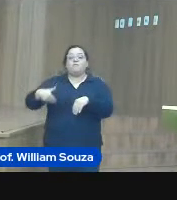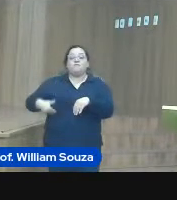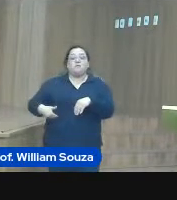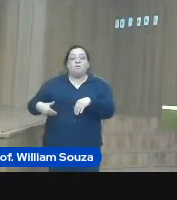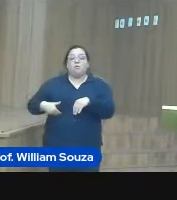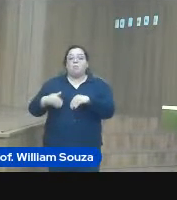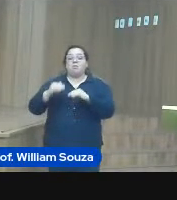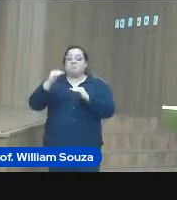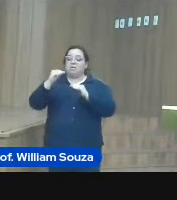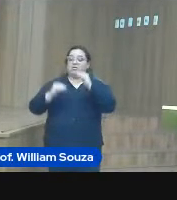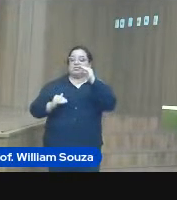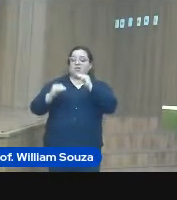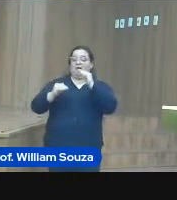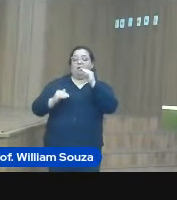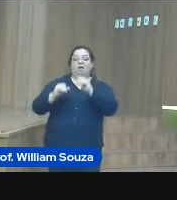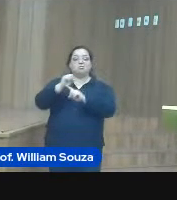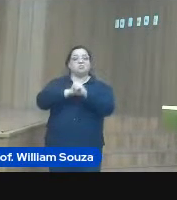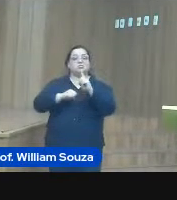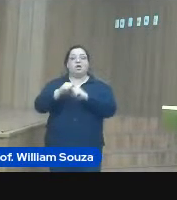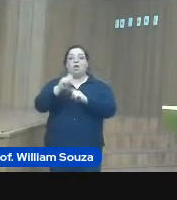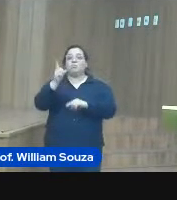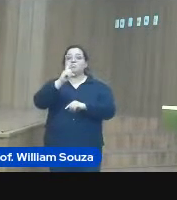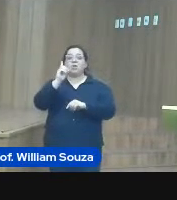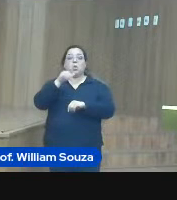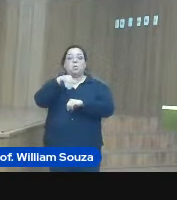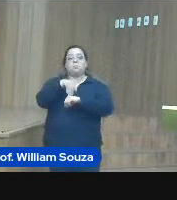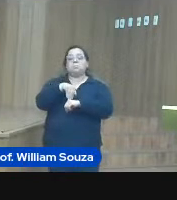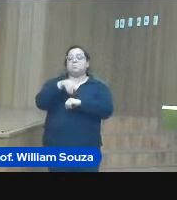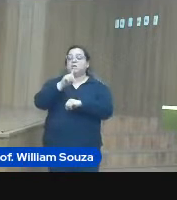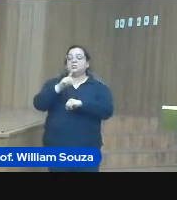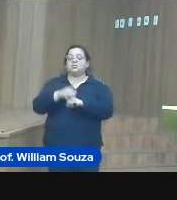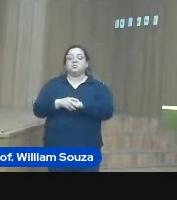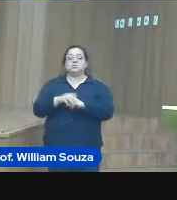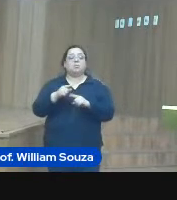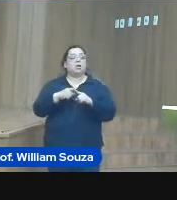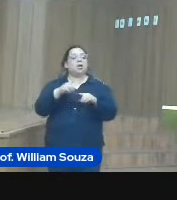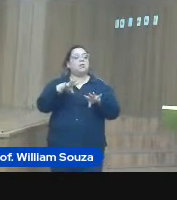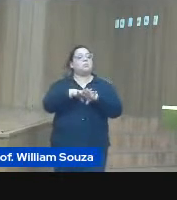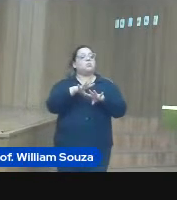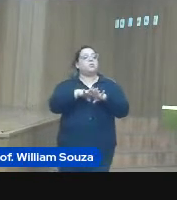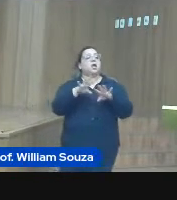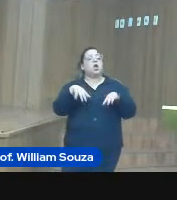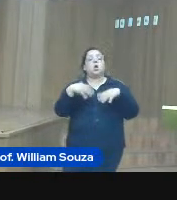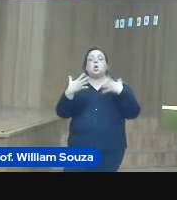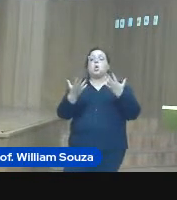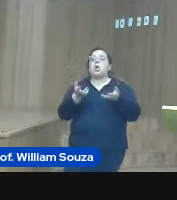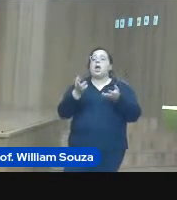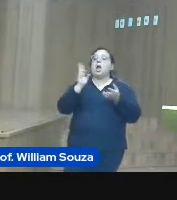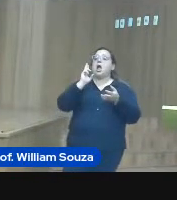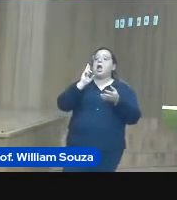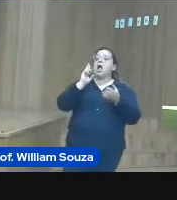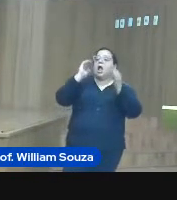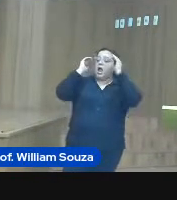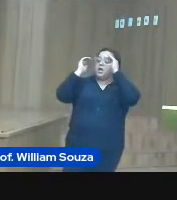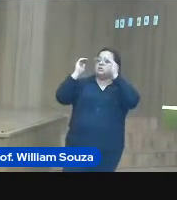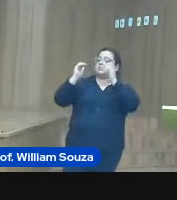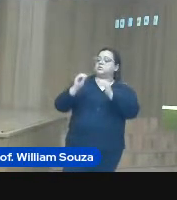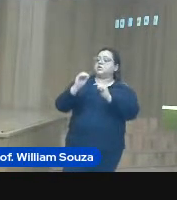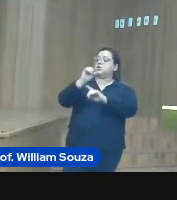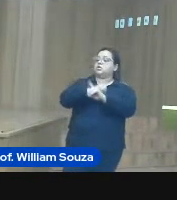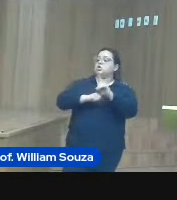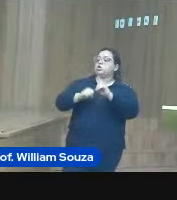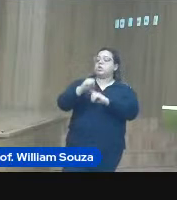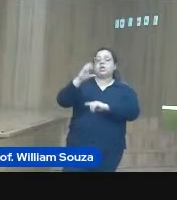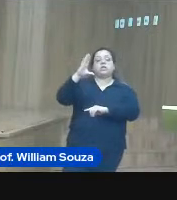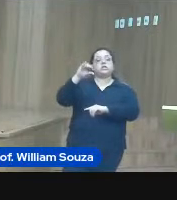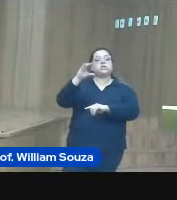neutras. E aí você chega para o matemático e fala assim: poxa, mas qual é a responsabilidade social da ciência e da